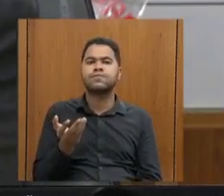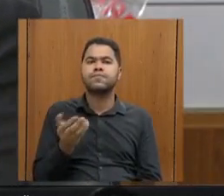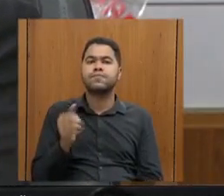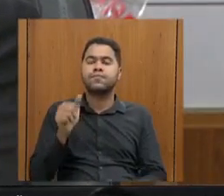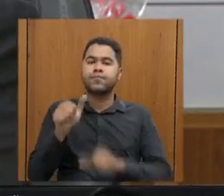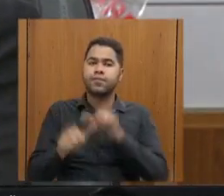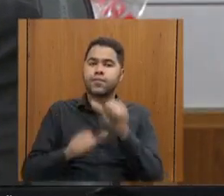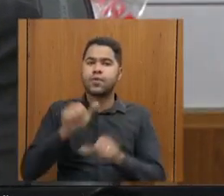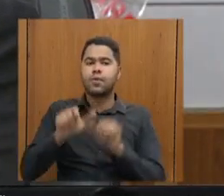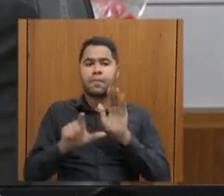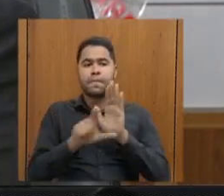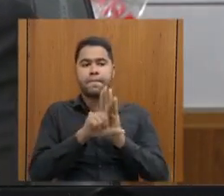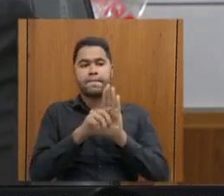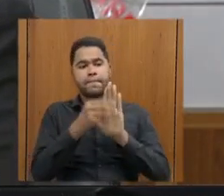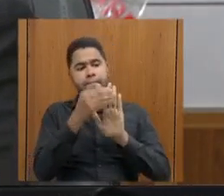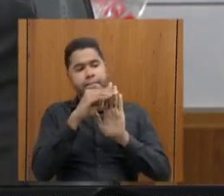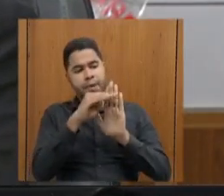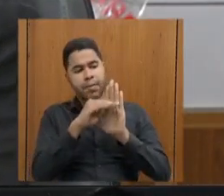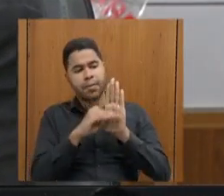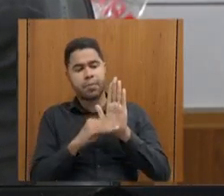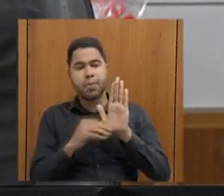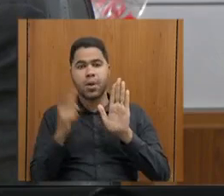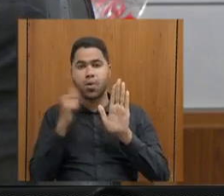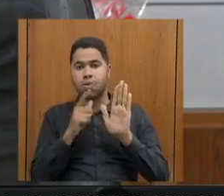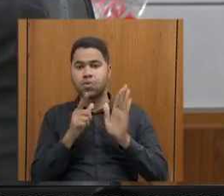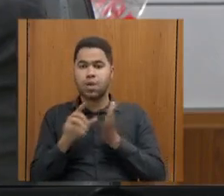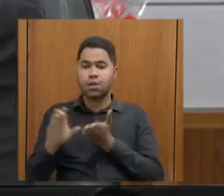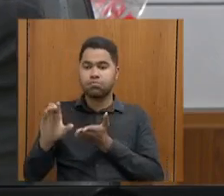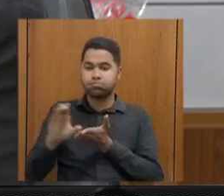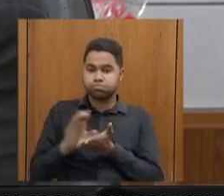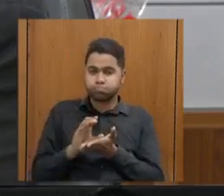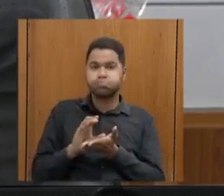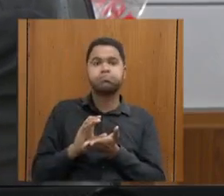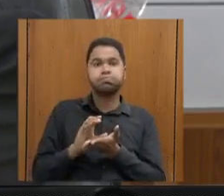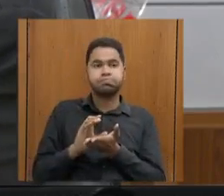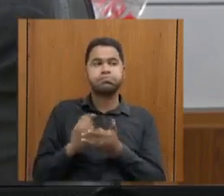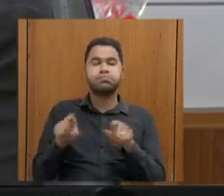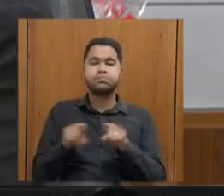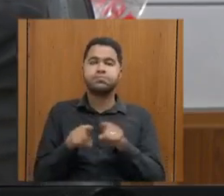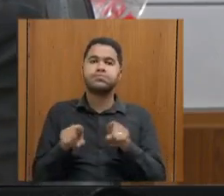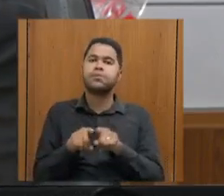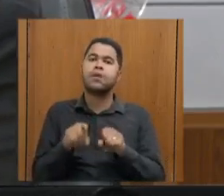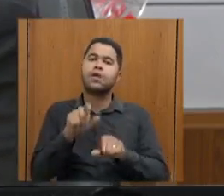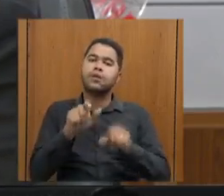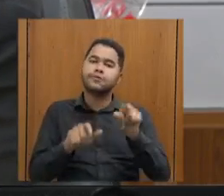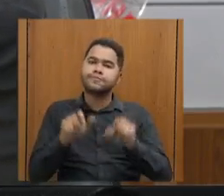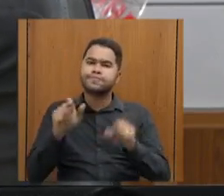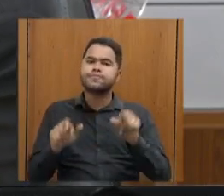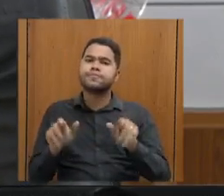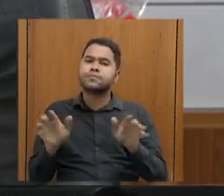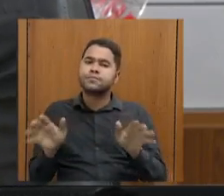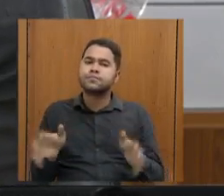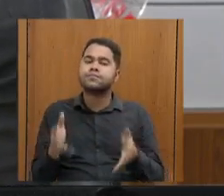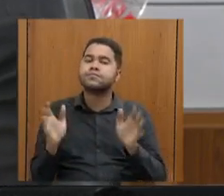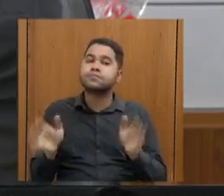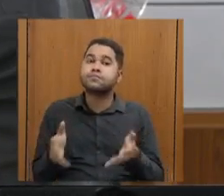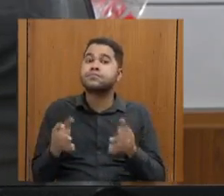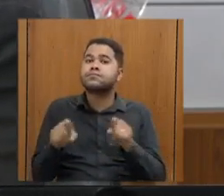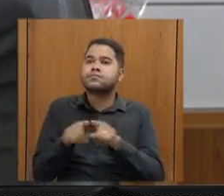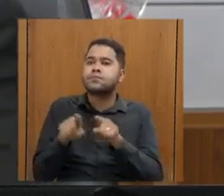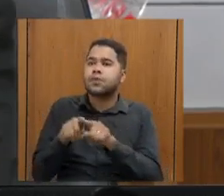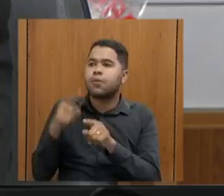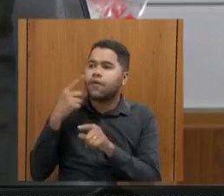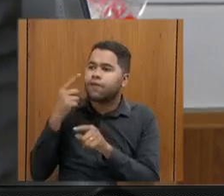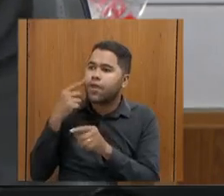alterações legislativas para atrair investimentos bem como o esforço pessoal que fazem receber possível vencedores e